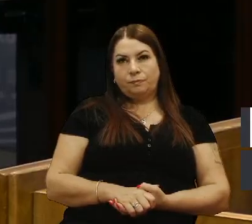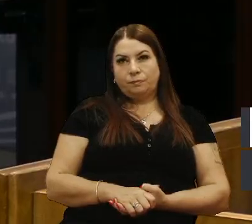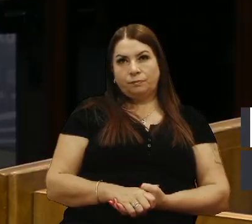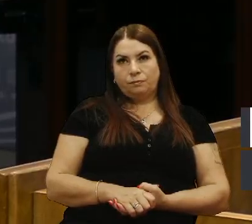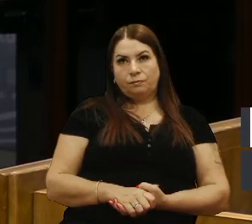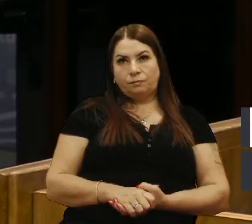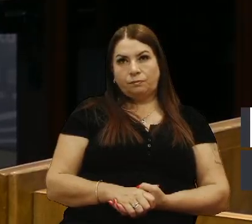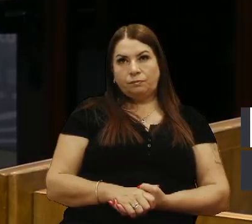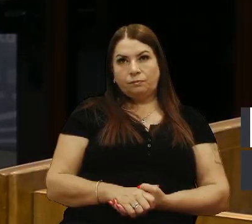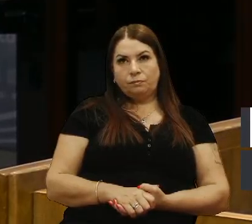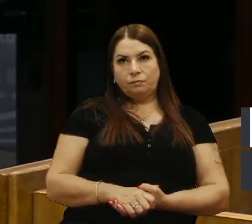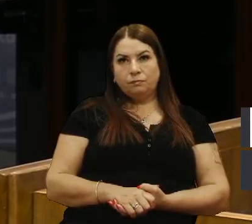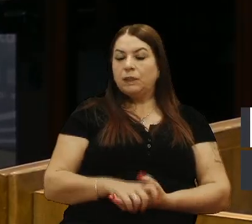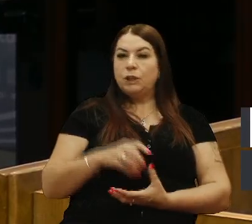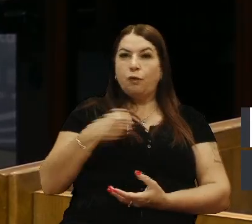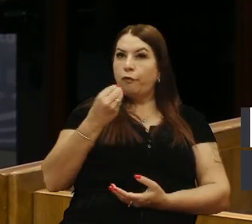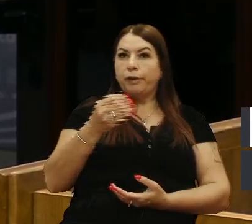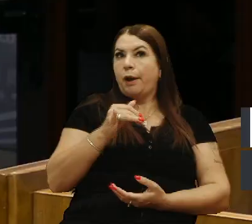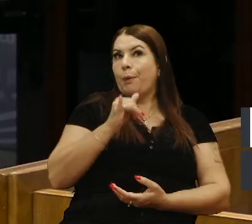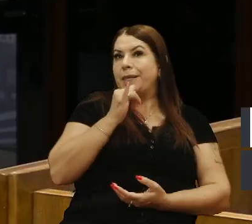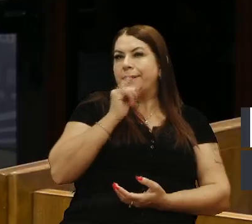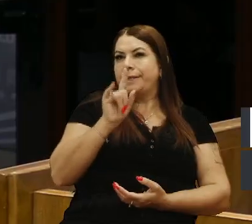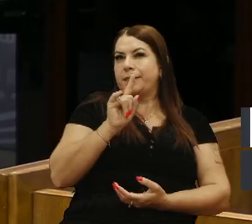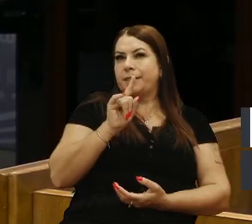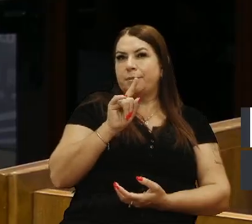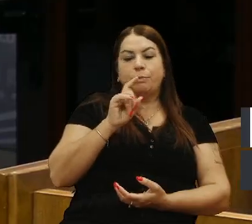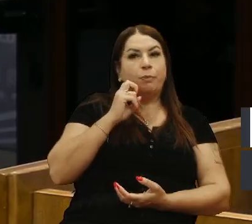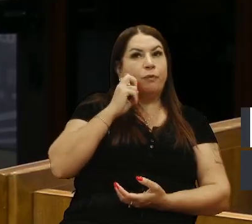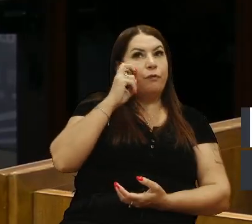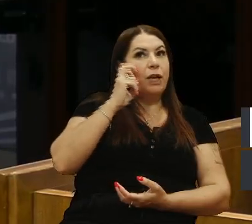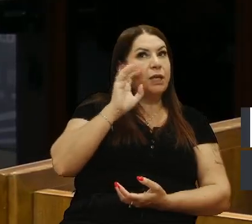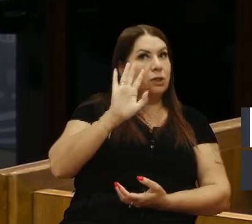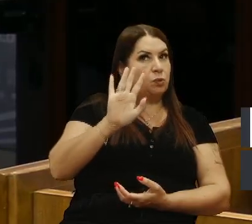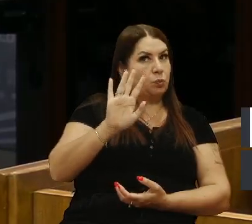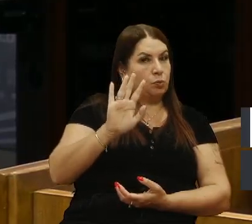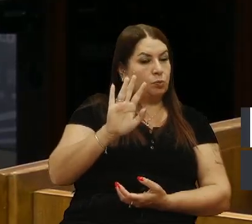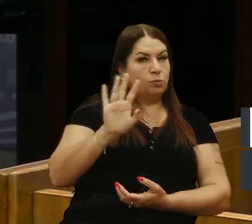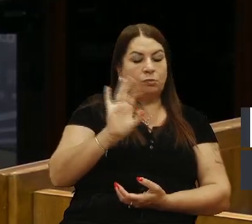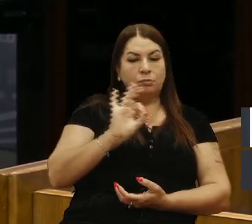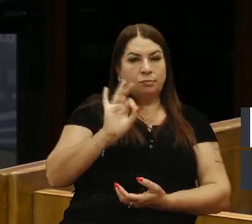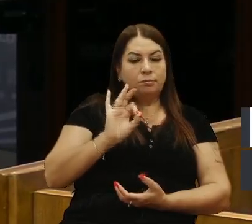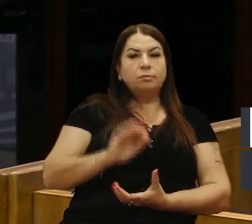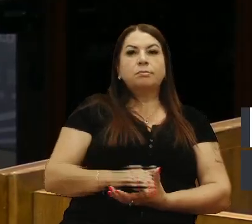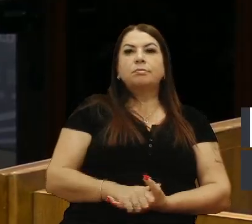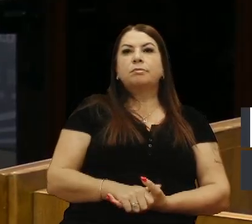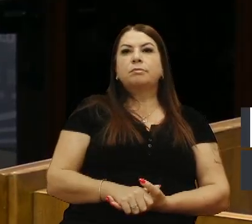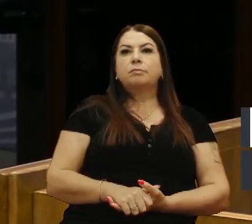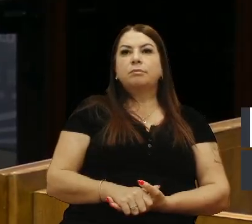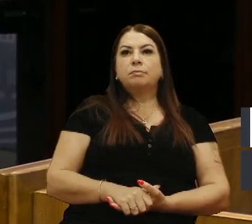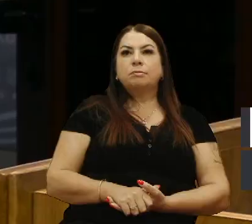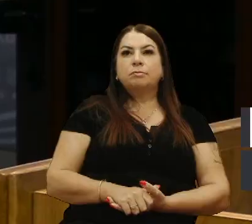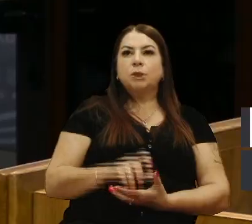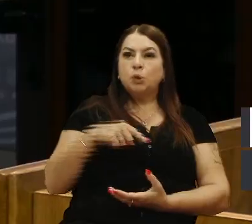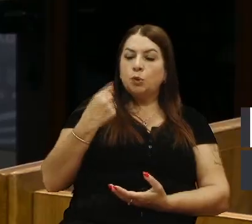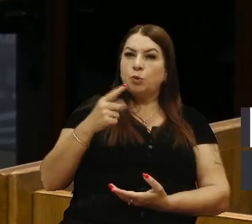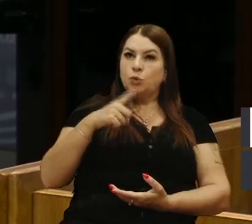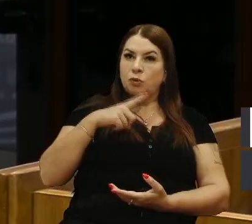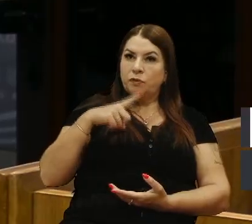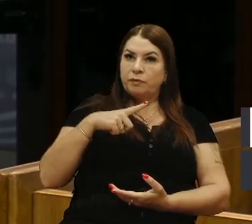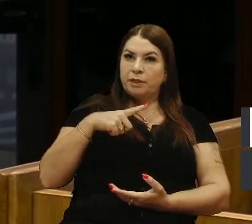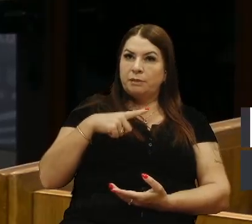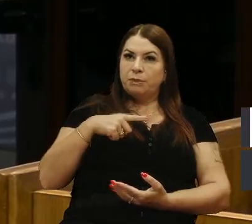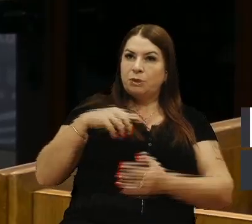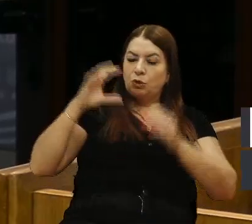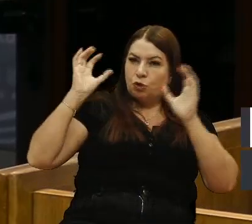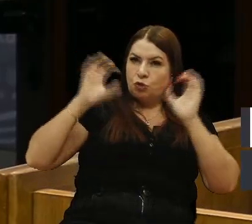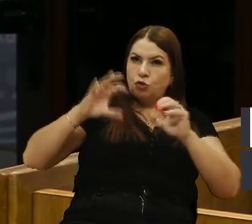E eu não vou dar exemplo para constranger, para não constranger ninguém. Mas nós tivemos catástrofe